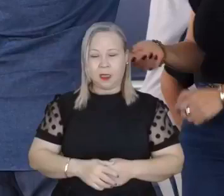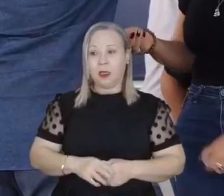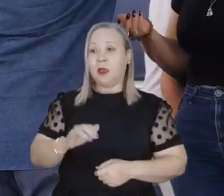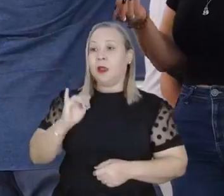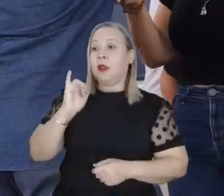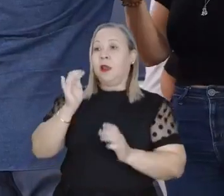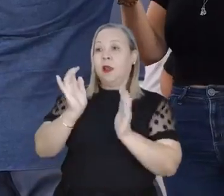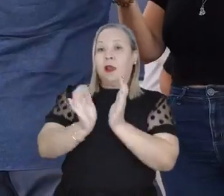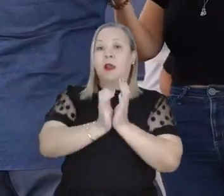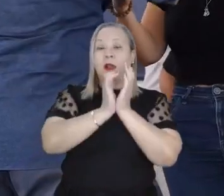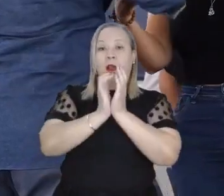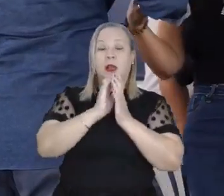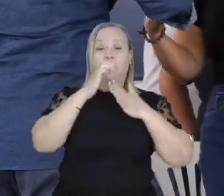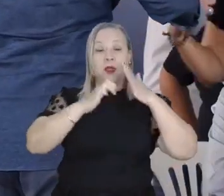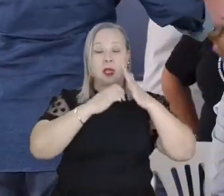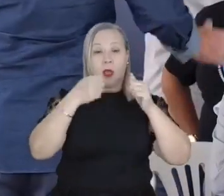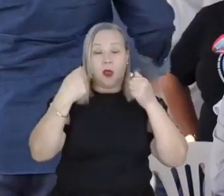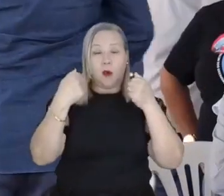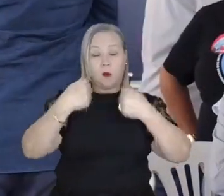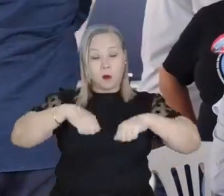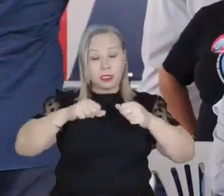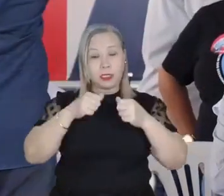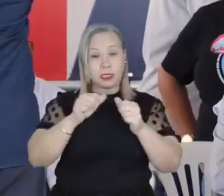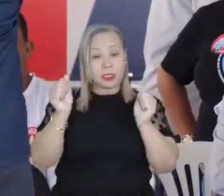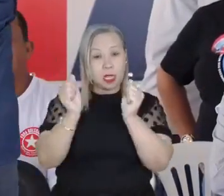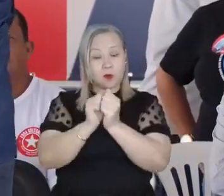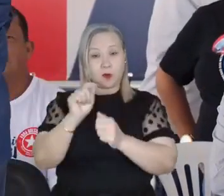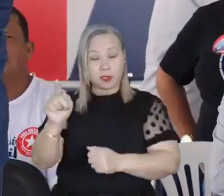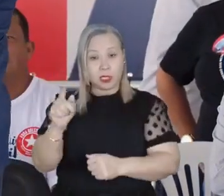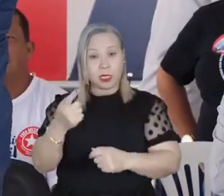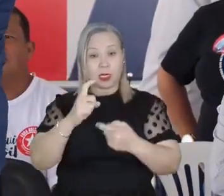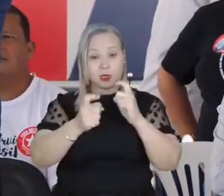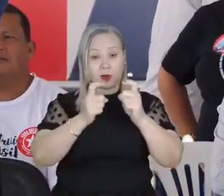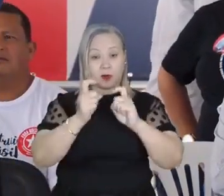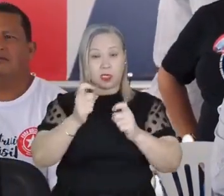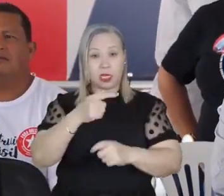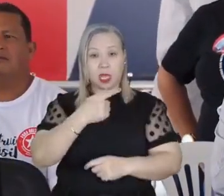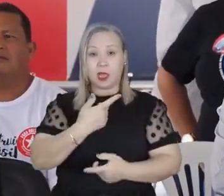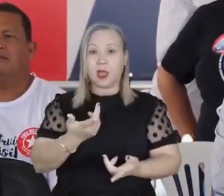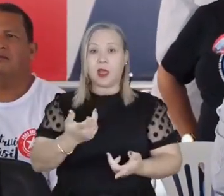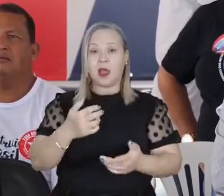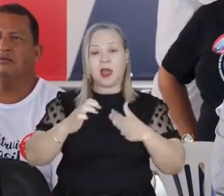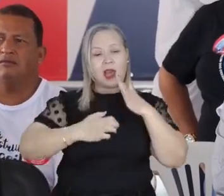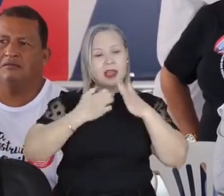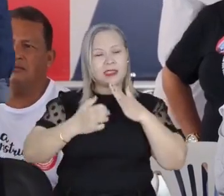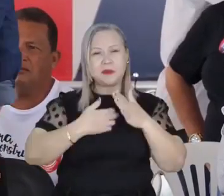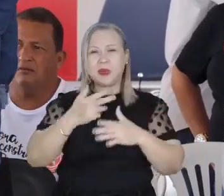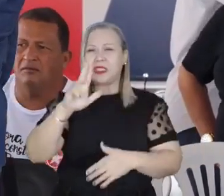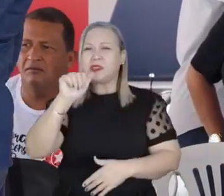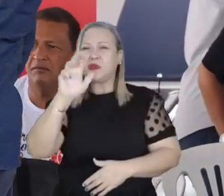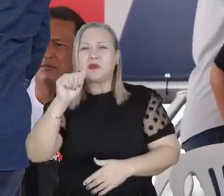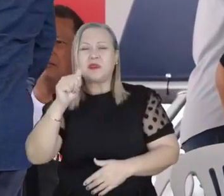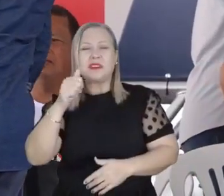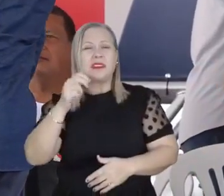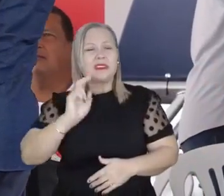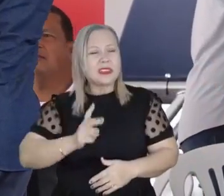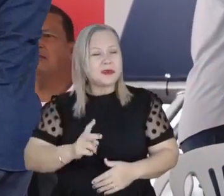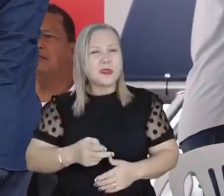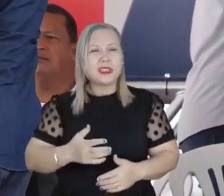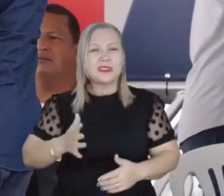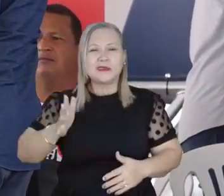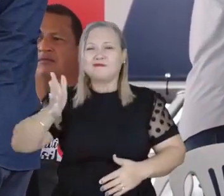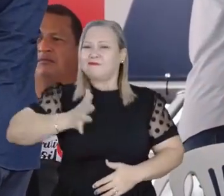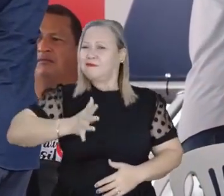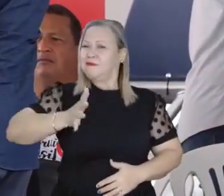porque na sua gestão as empresas nunca prosperaram tanto. O Brasil nunca teve um nível de